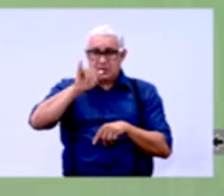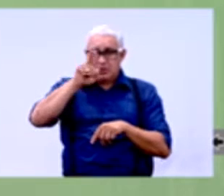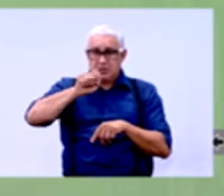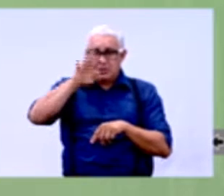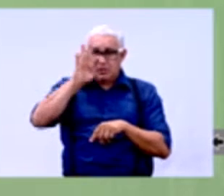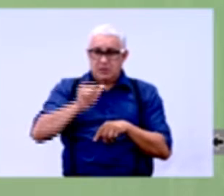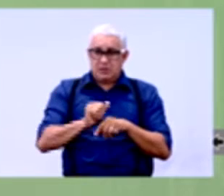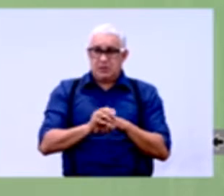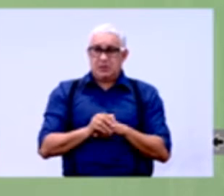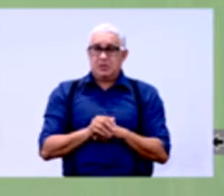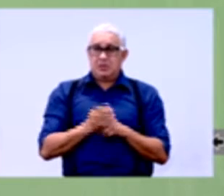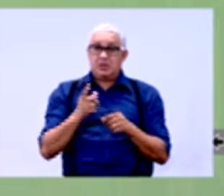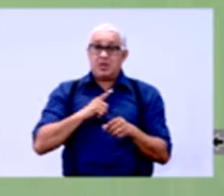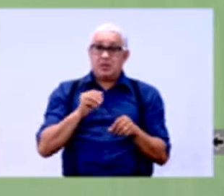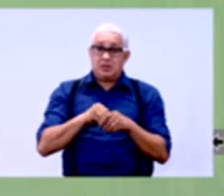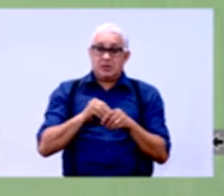Inclui